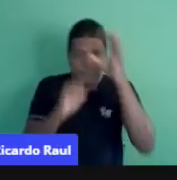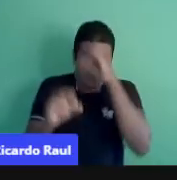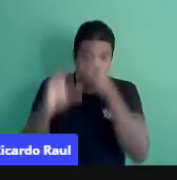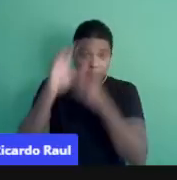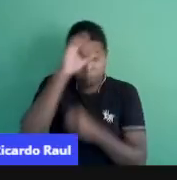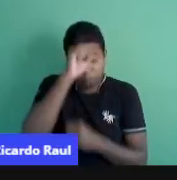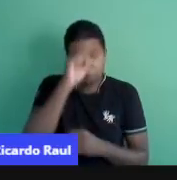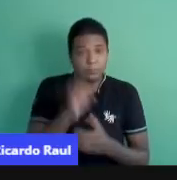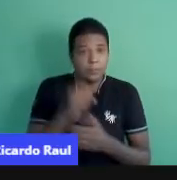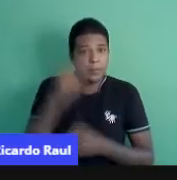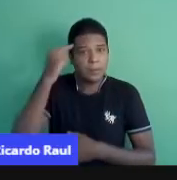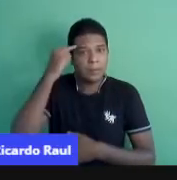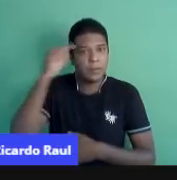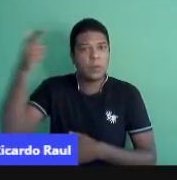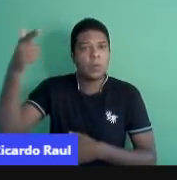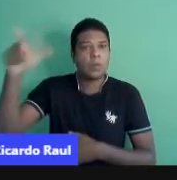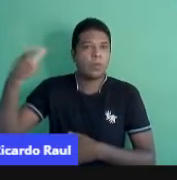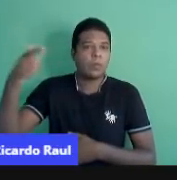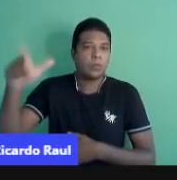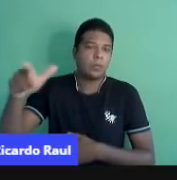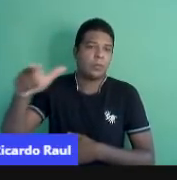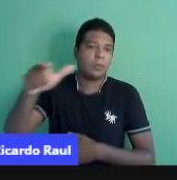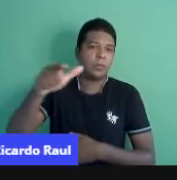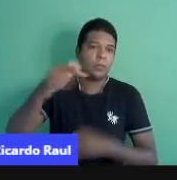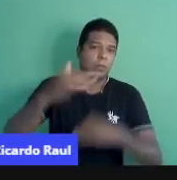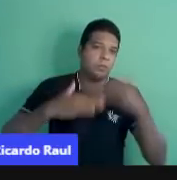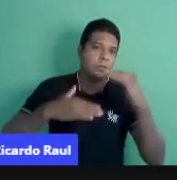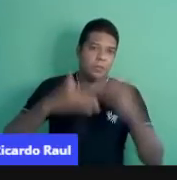sem pensar em outras áreas de conhecimento.